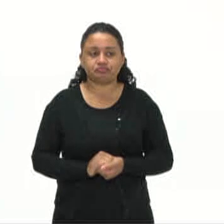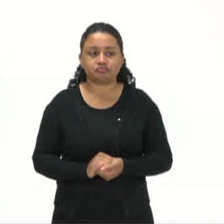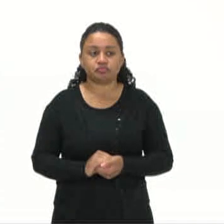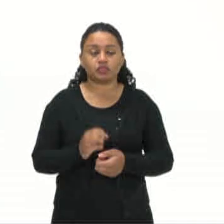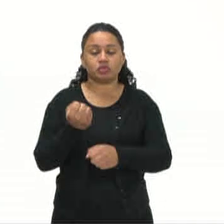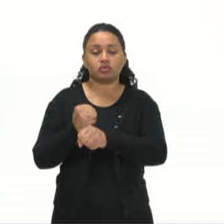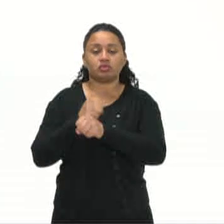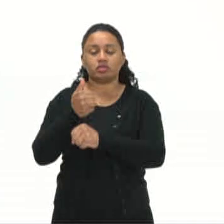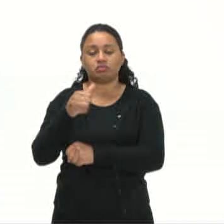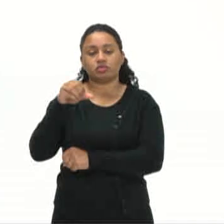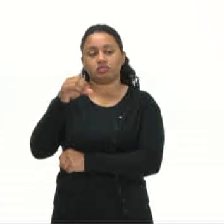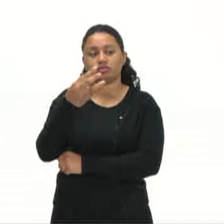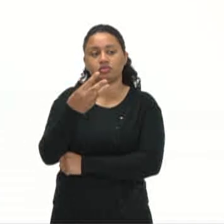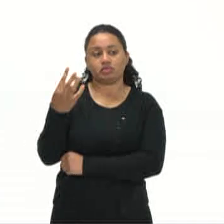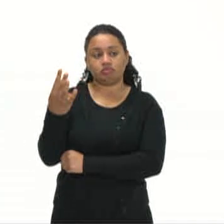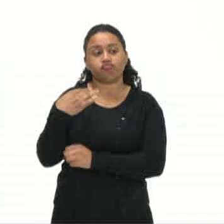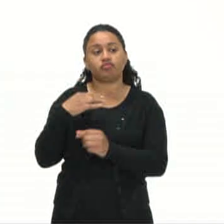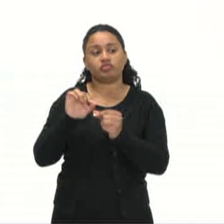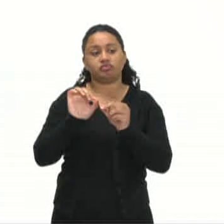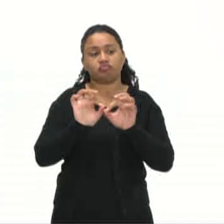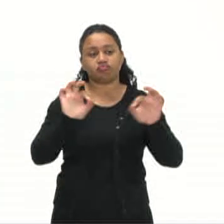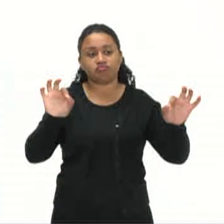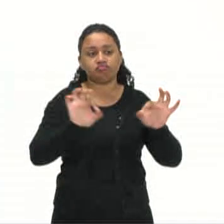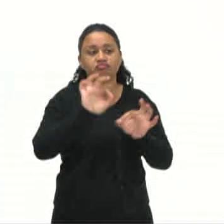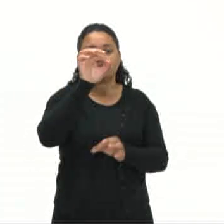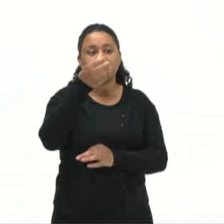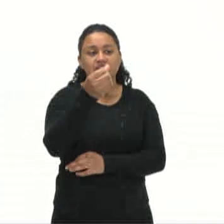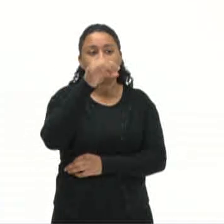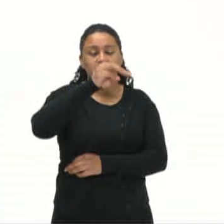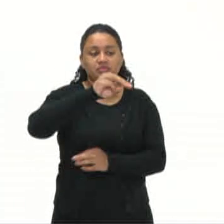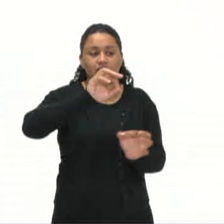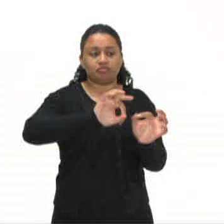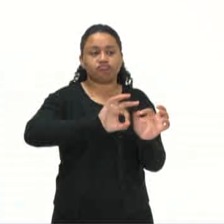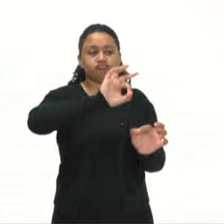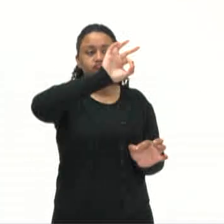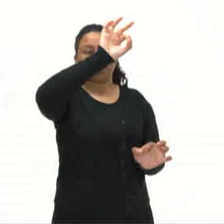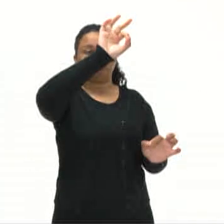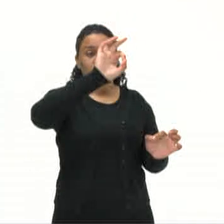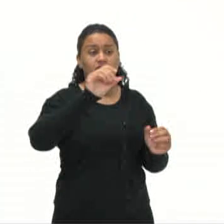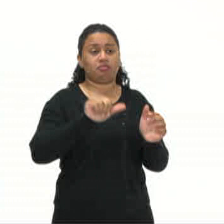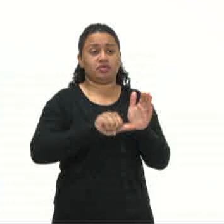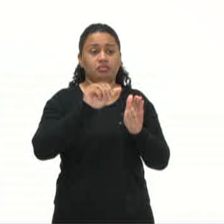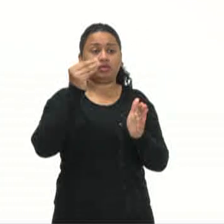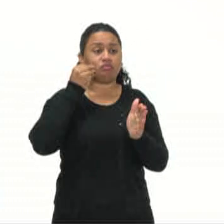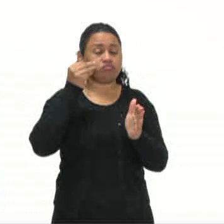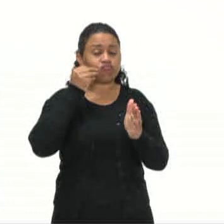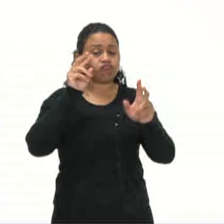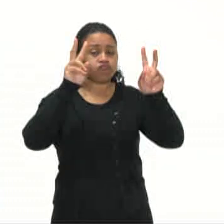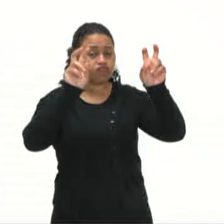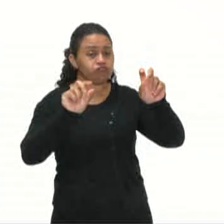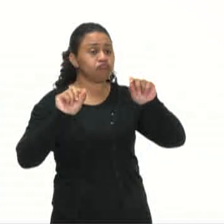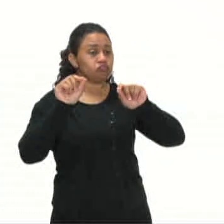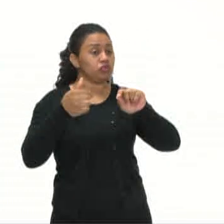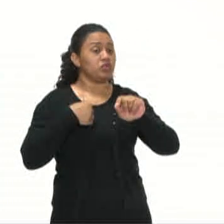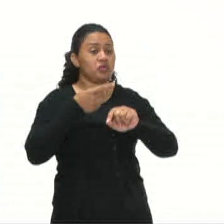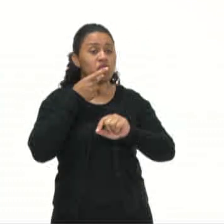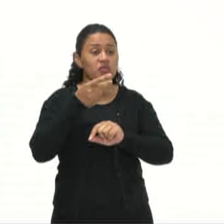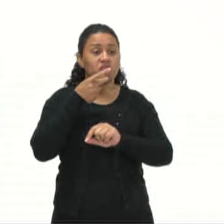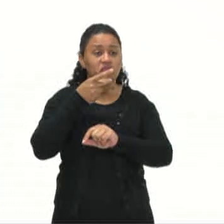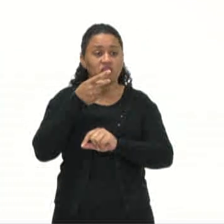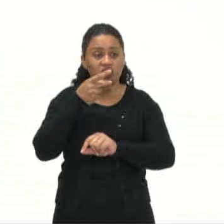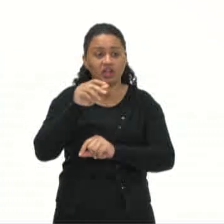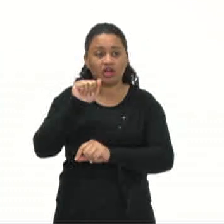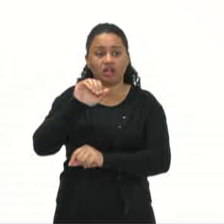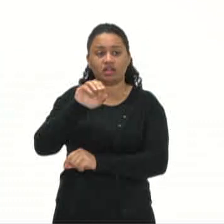1943, ele produz um mural de 6 metros de largura na frente da casa de Peg Guggenheim e faz a sua primeira experiência numa temática que seria conhecida como action painting,